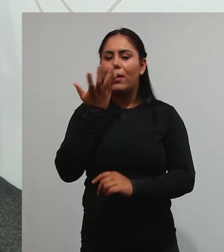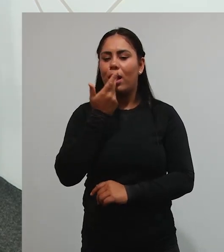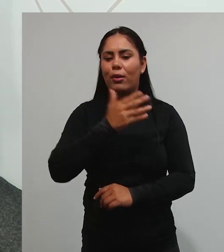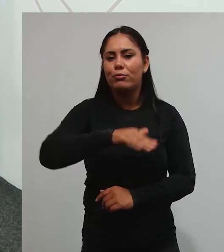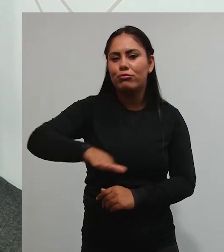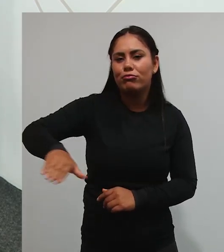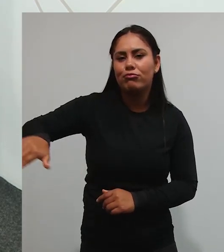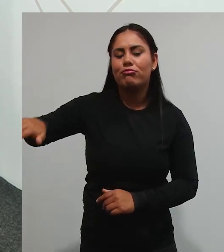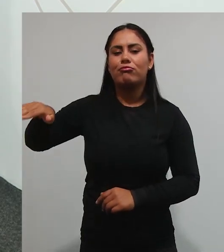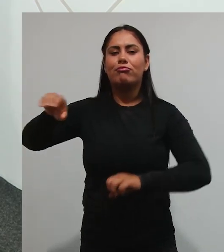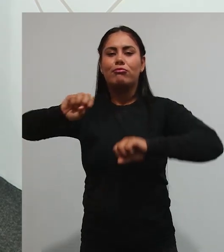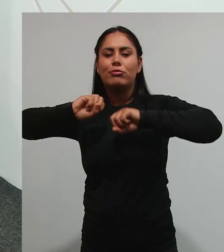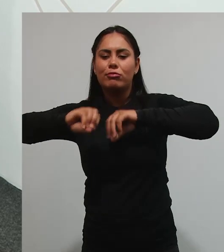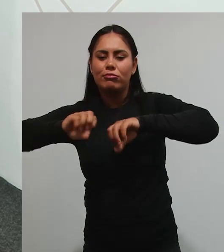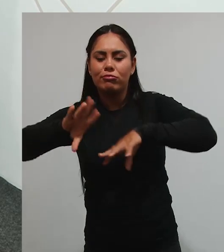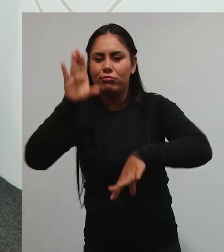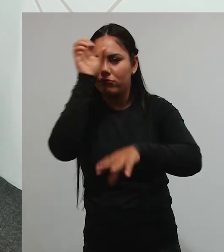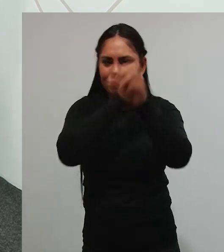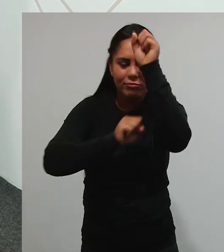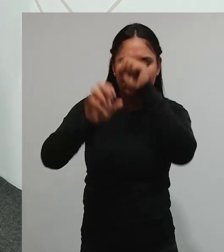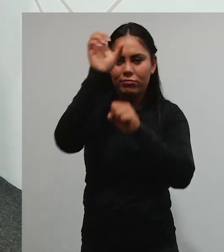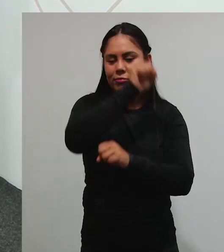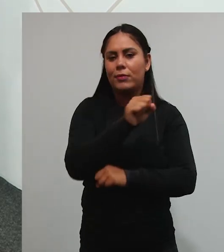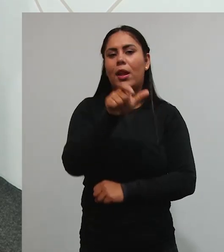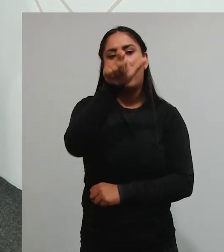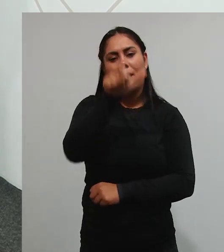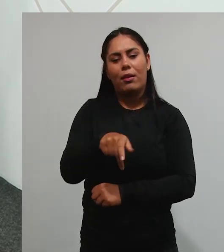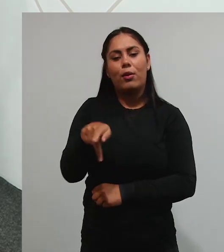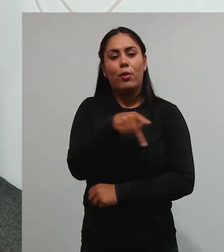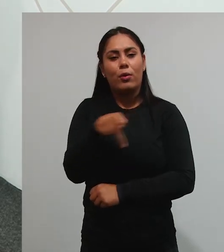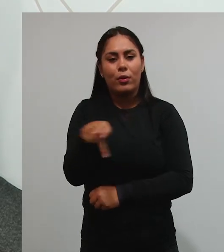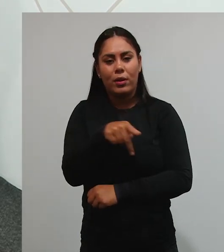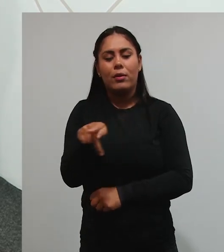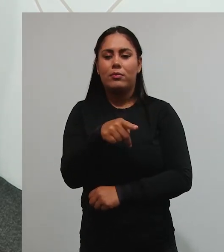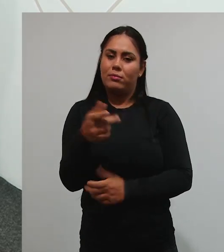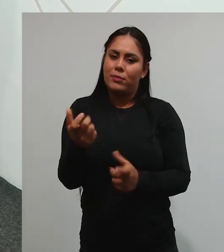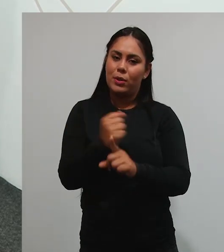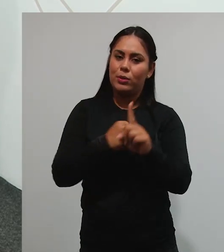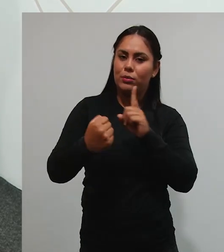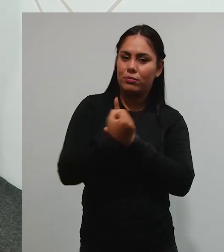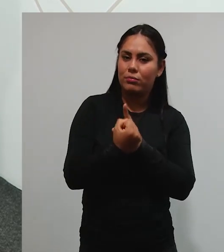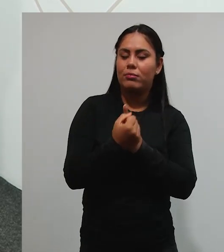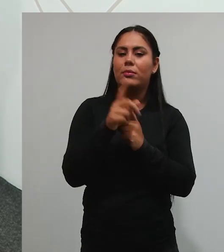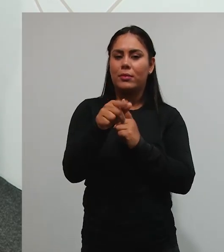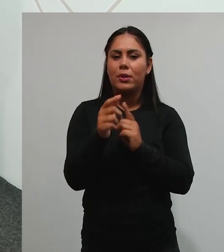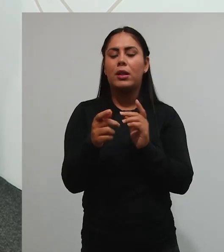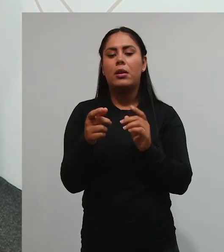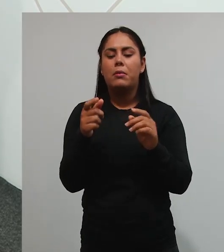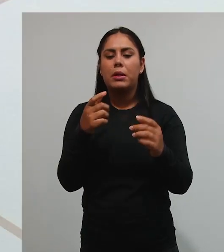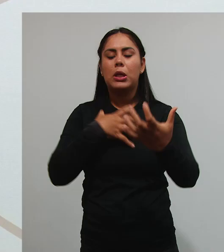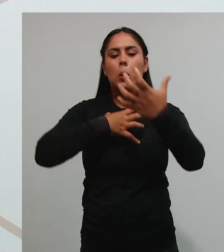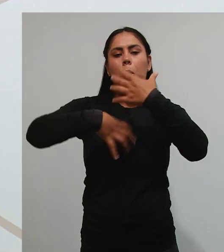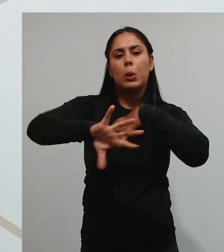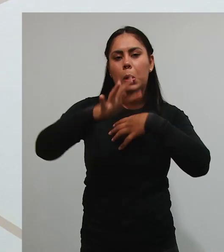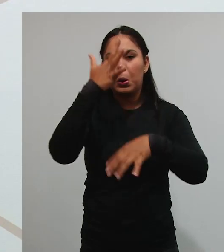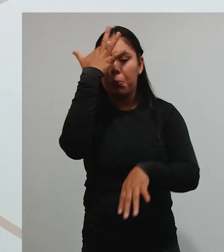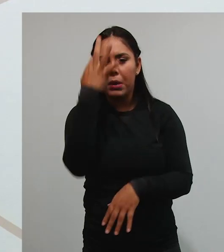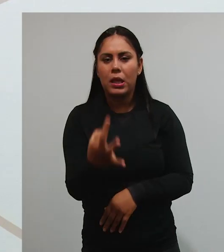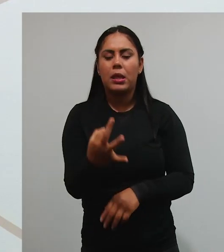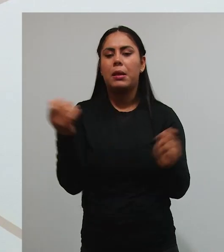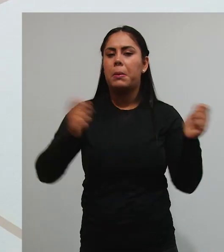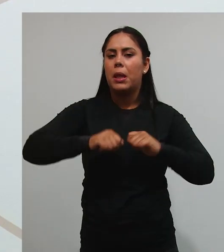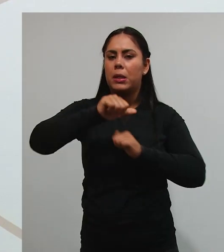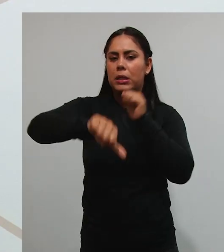um espaço de educação, e que o educador, né, educador social, nesse caso, tem que compreender para poder